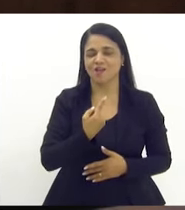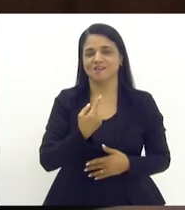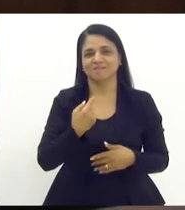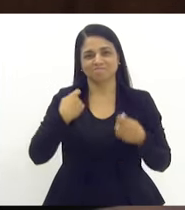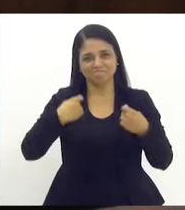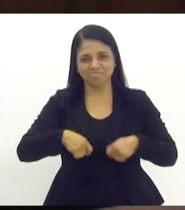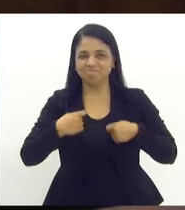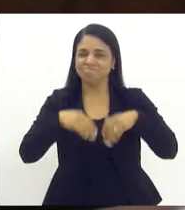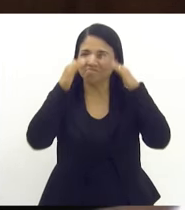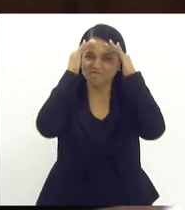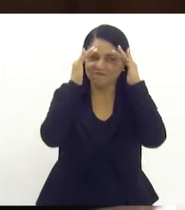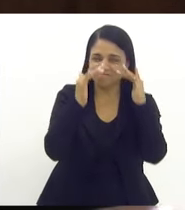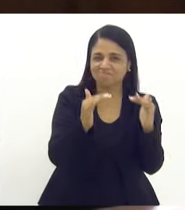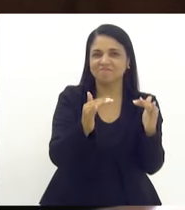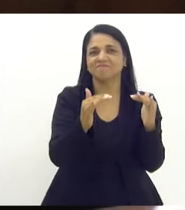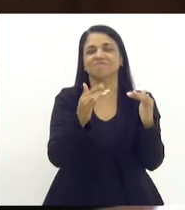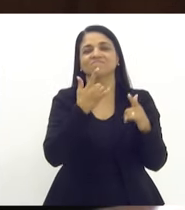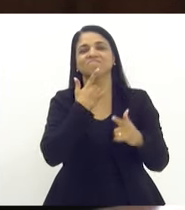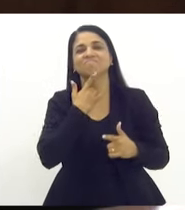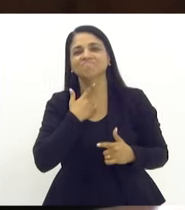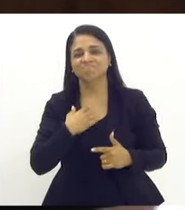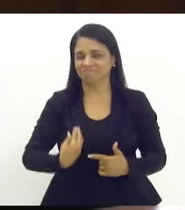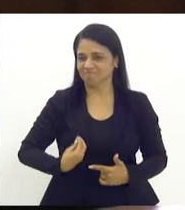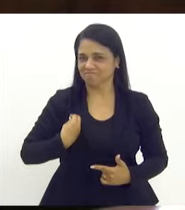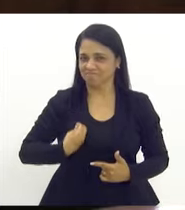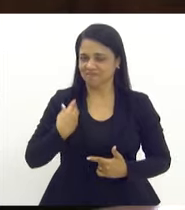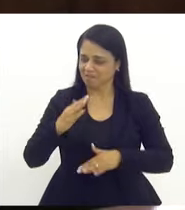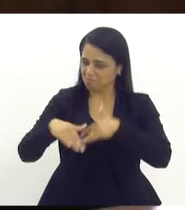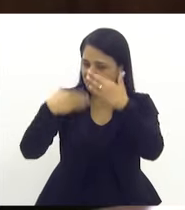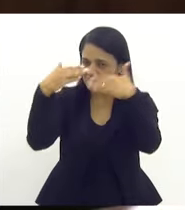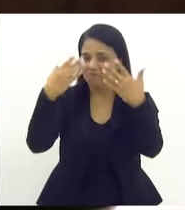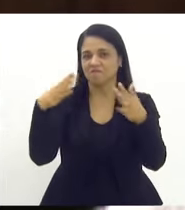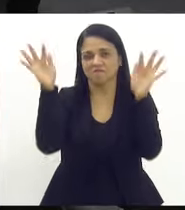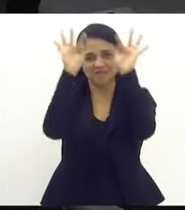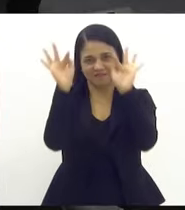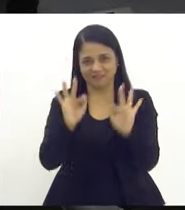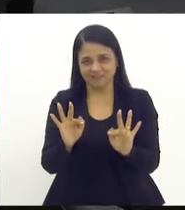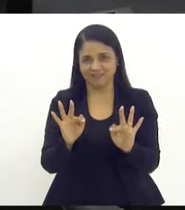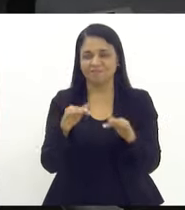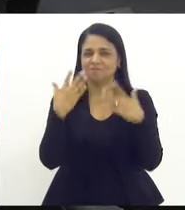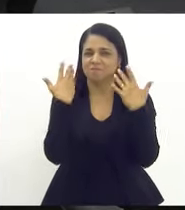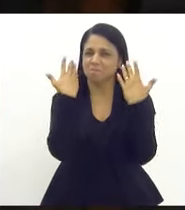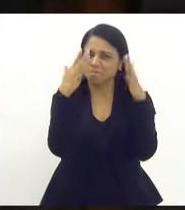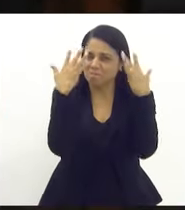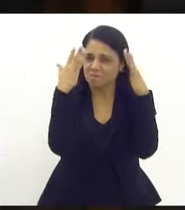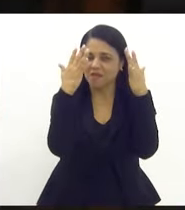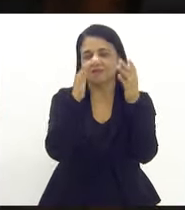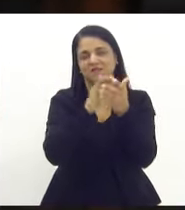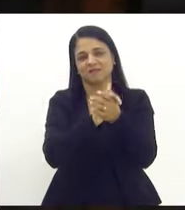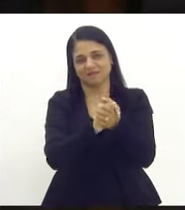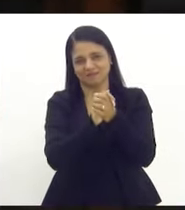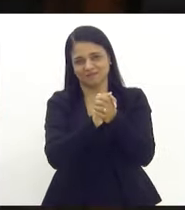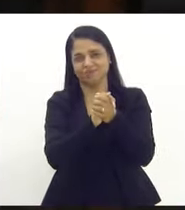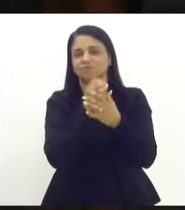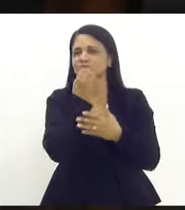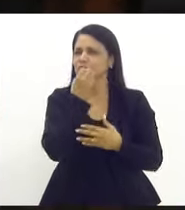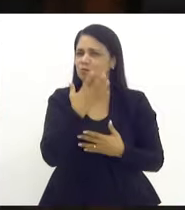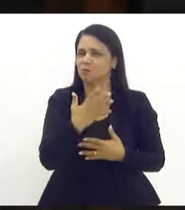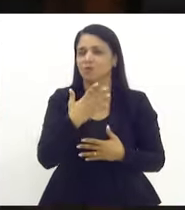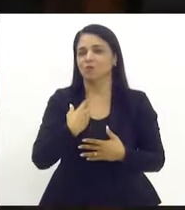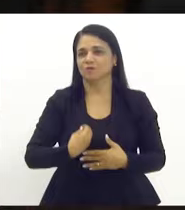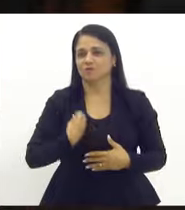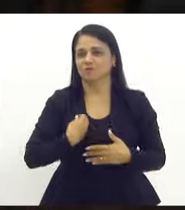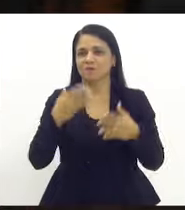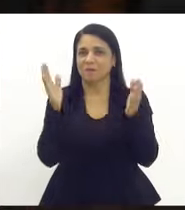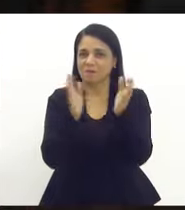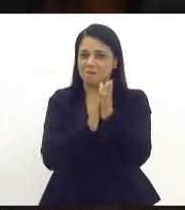consideração, respeito e desejo de vida próspera e felicidade. Parabéns, Marquinhos. Tudo de bom.